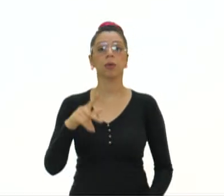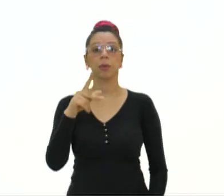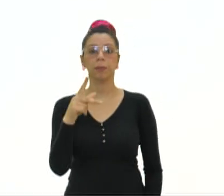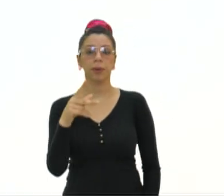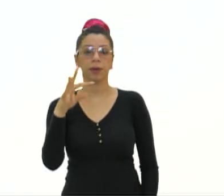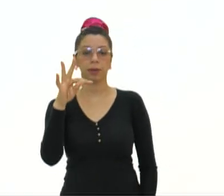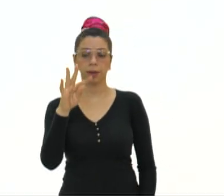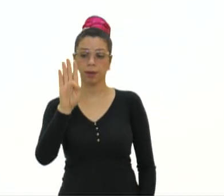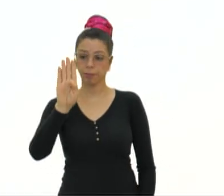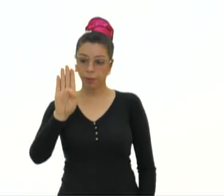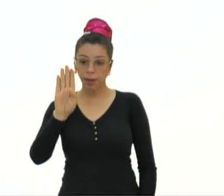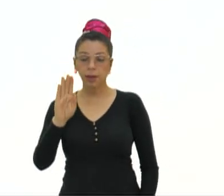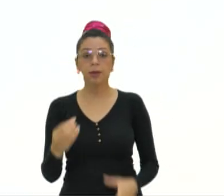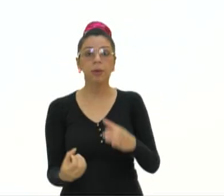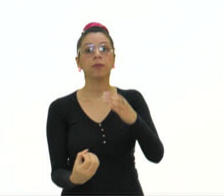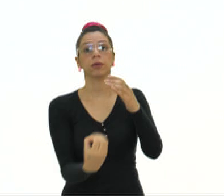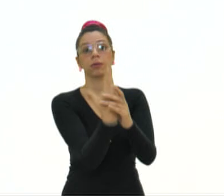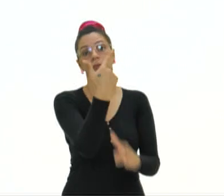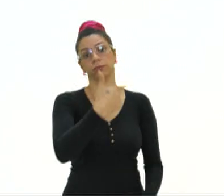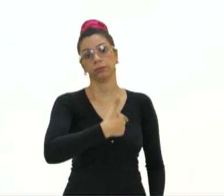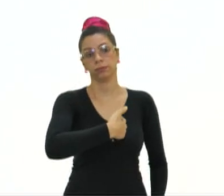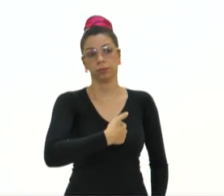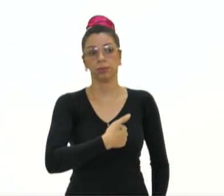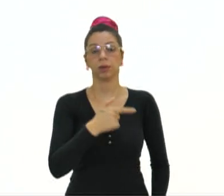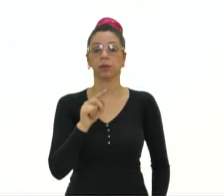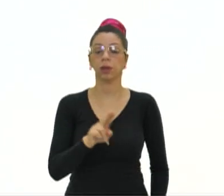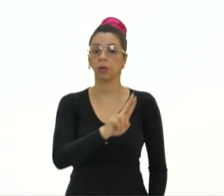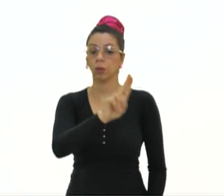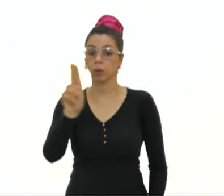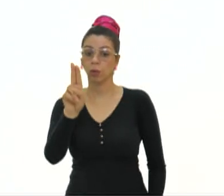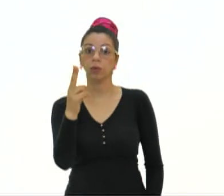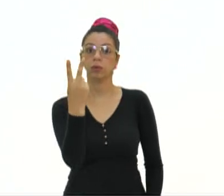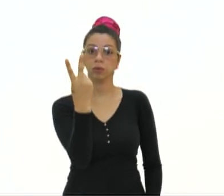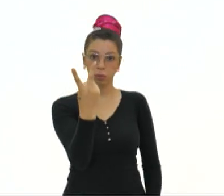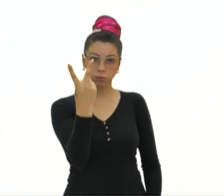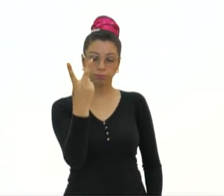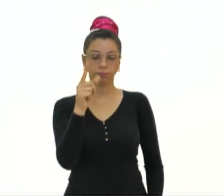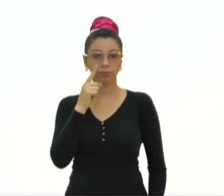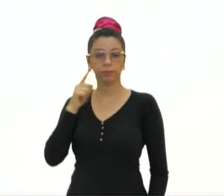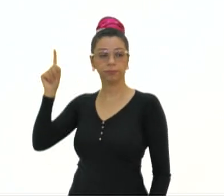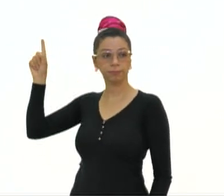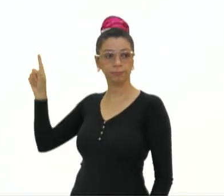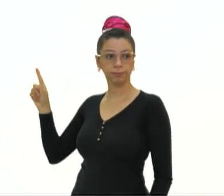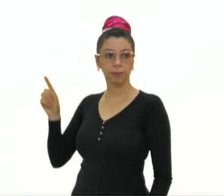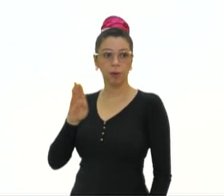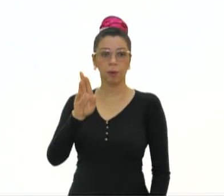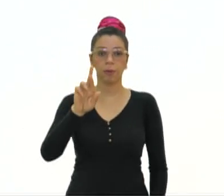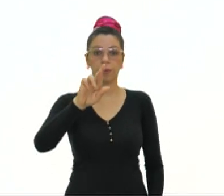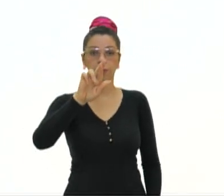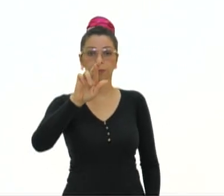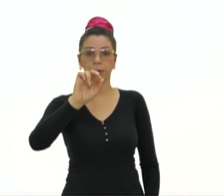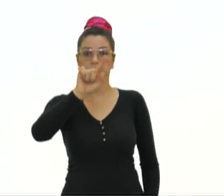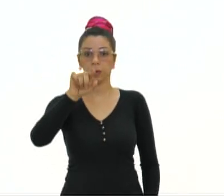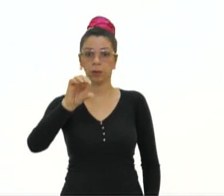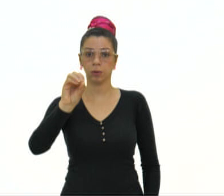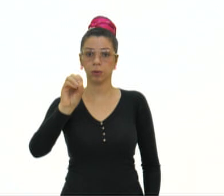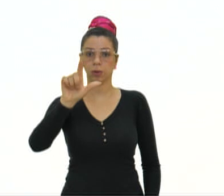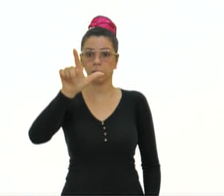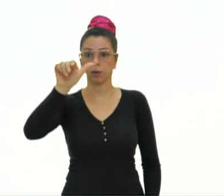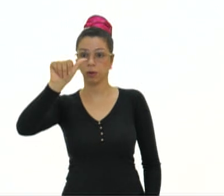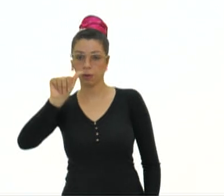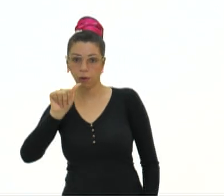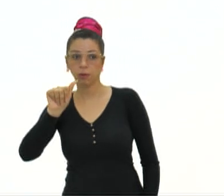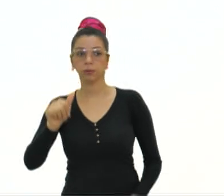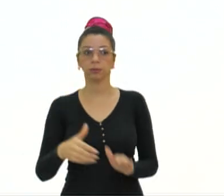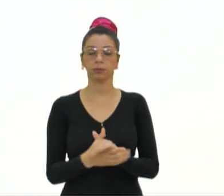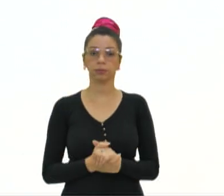próprio Vargas, você tem também dois nomes importantes. O Leonel Brizola, foi um político muito importante até durante o período da ditadura militar, vamos falar bastante